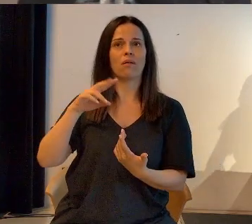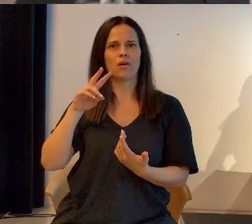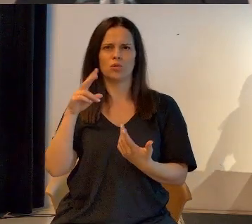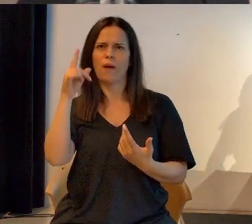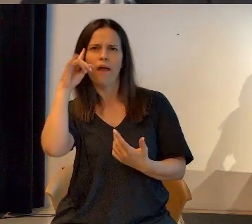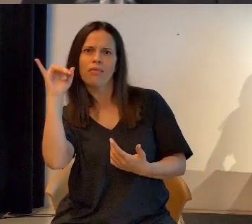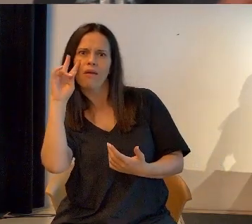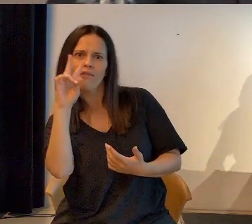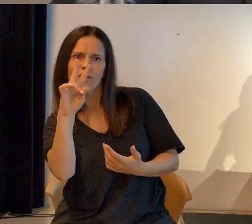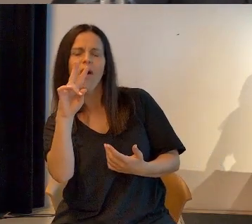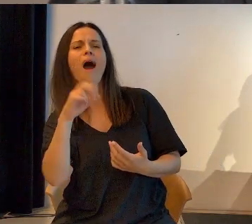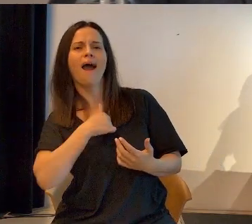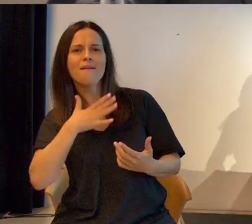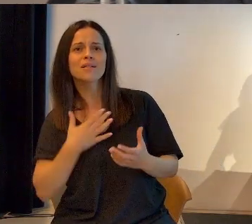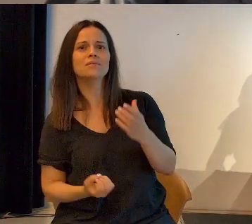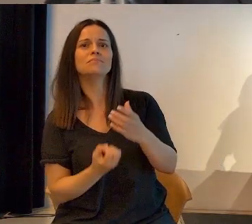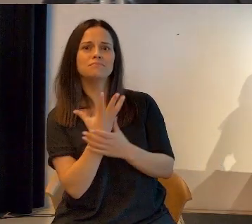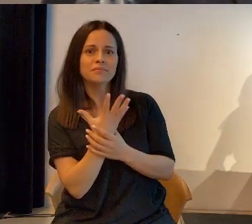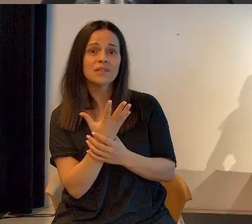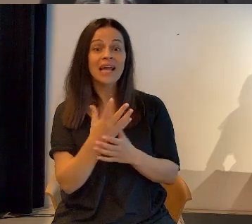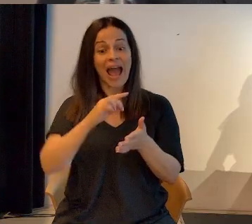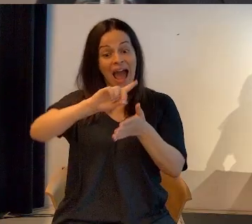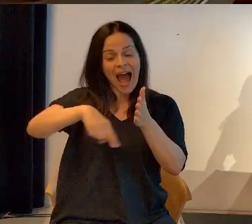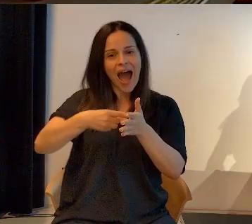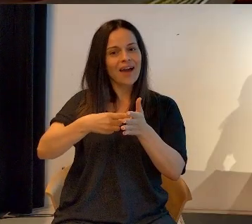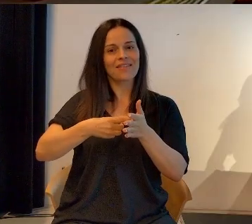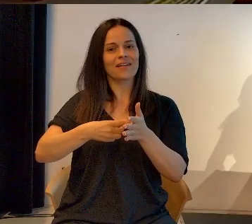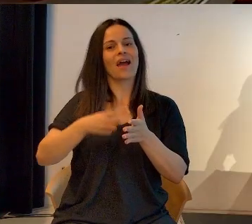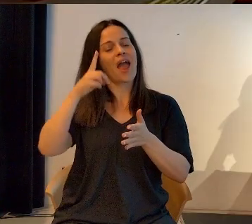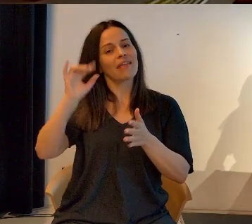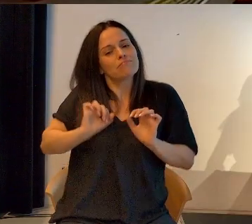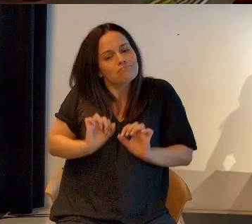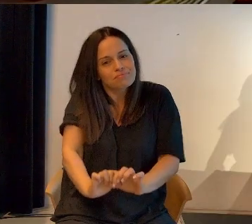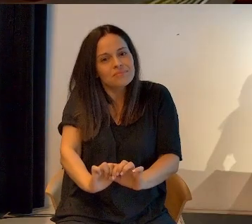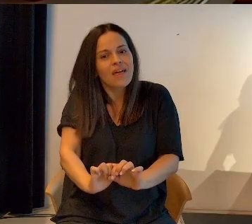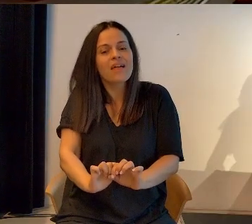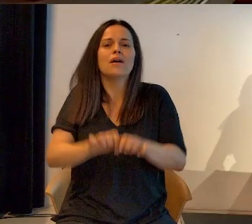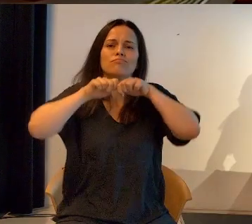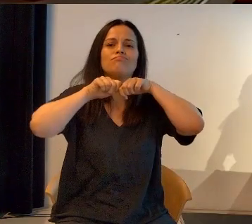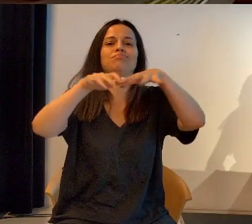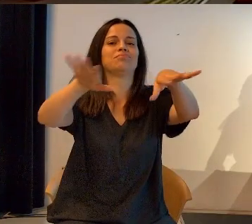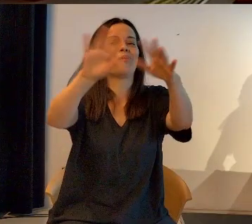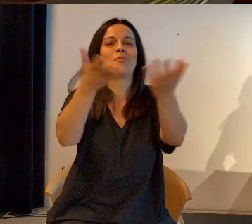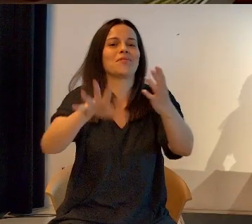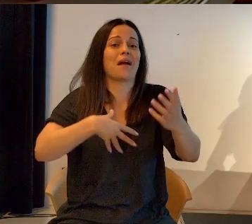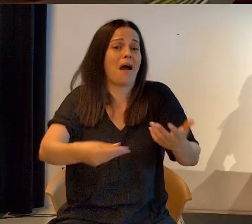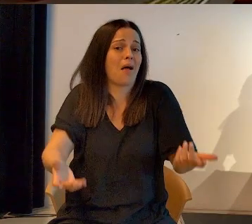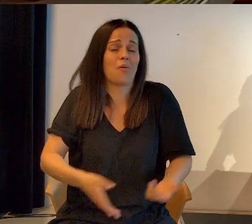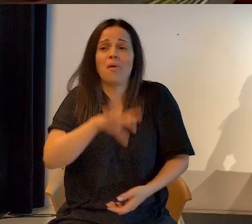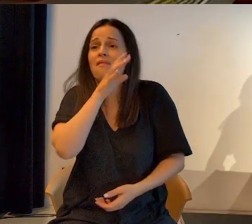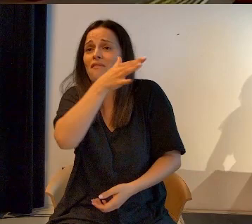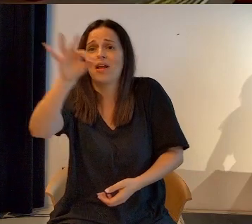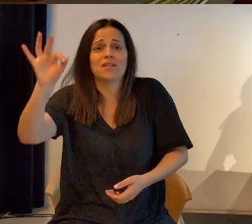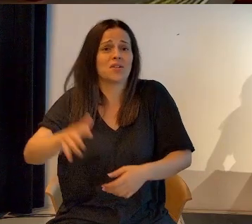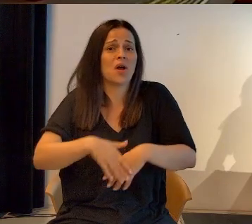criou uma empresa e que torna esta ideia de Águeda uma ideia a nível mundial. Sem essa empresa, se calhar os chapéus não estariam em França e noutros países, em